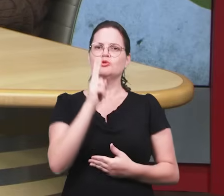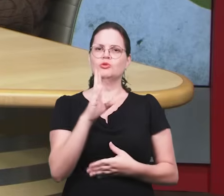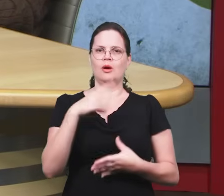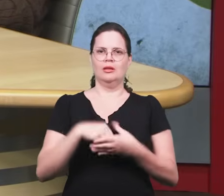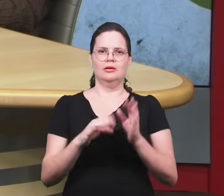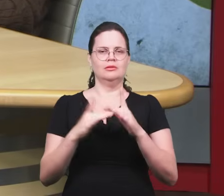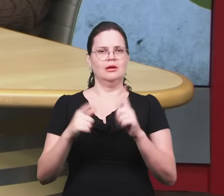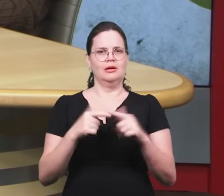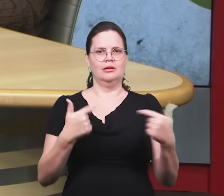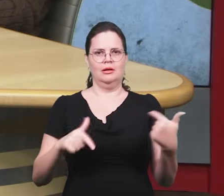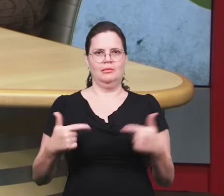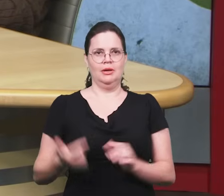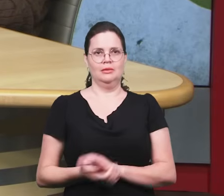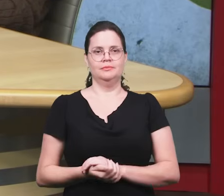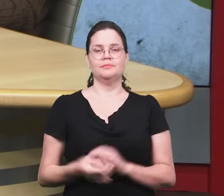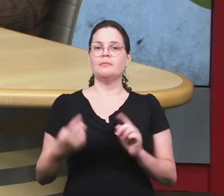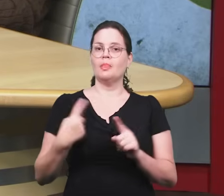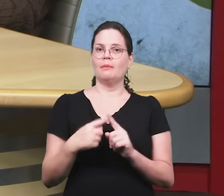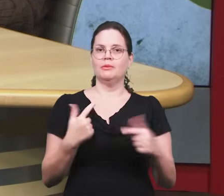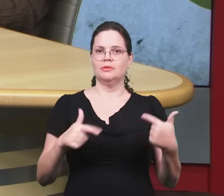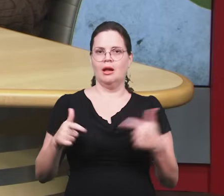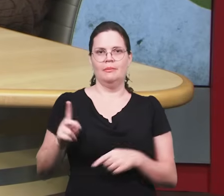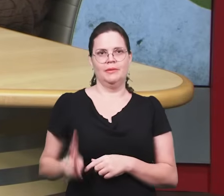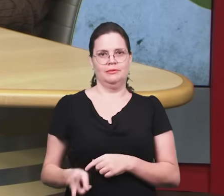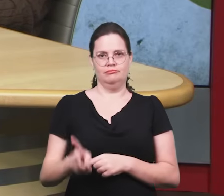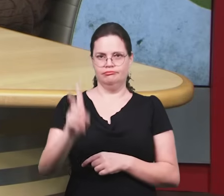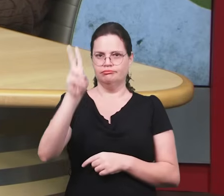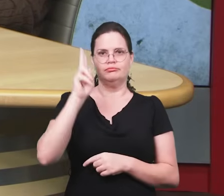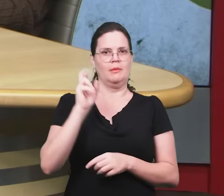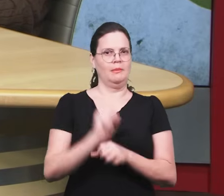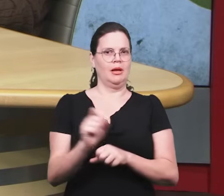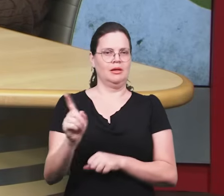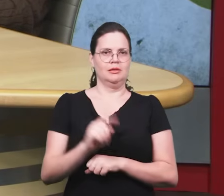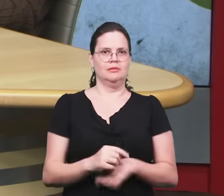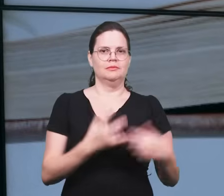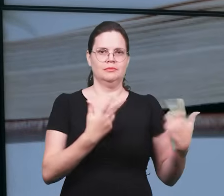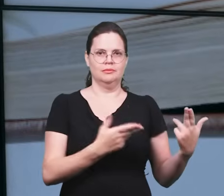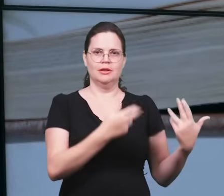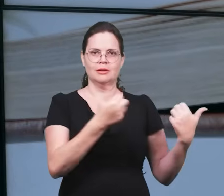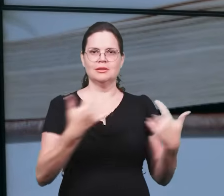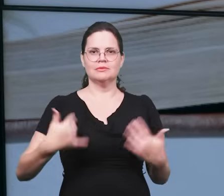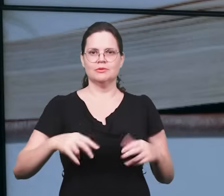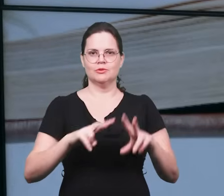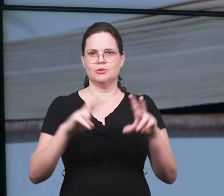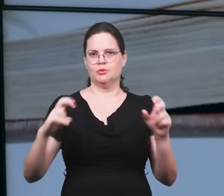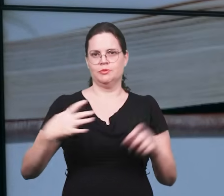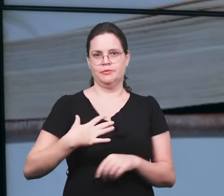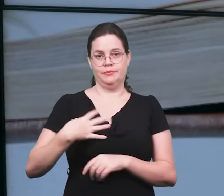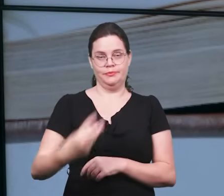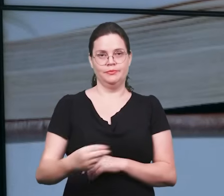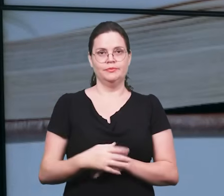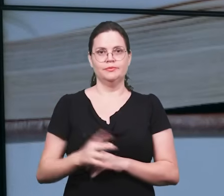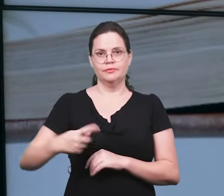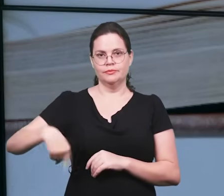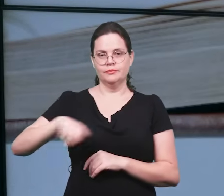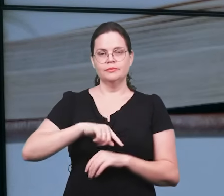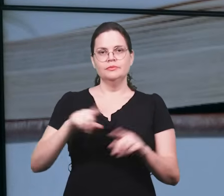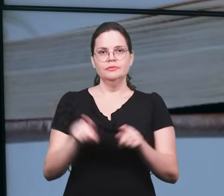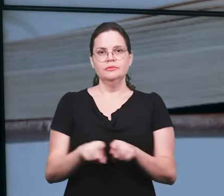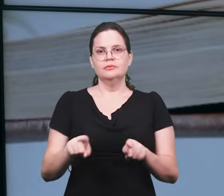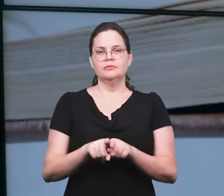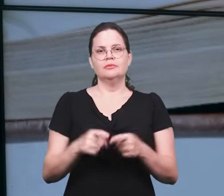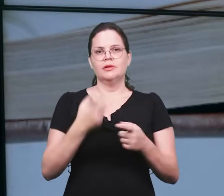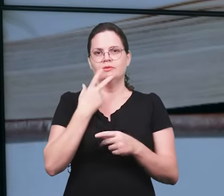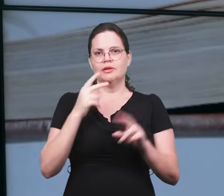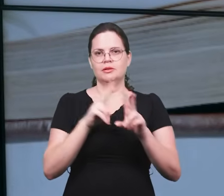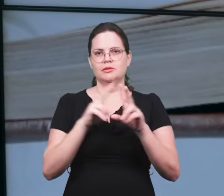né? É um trabalho contínuo. E Eveline falou aí dos filhos, e nós falamos ali dos fios, né?